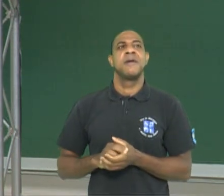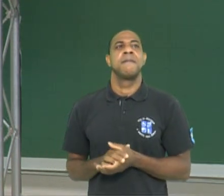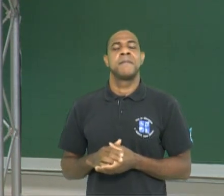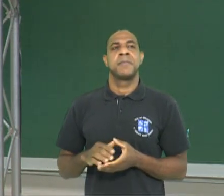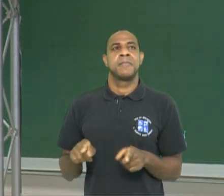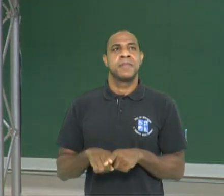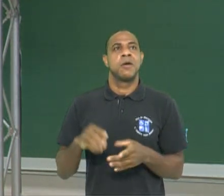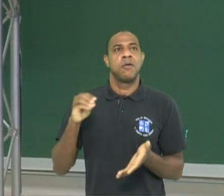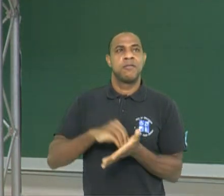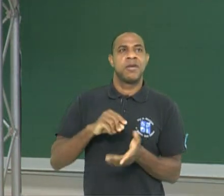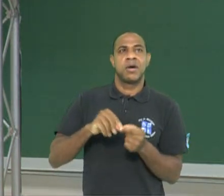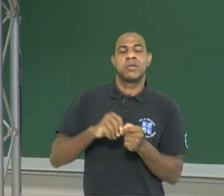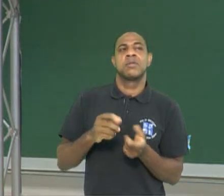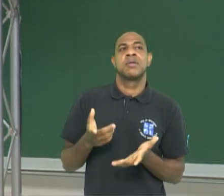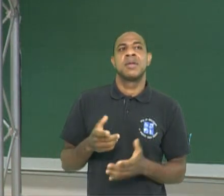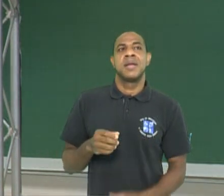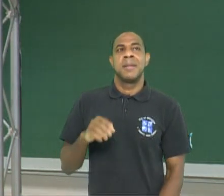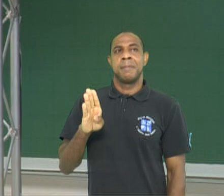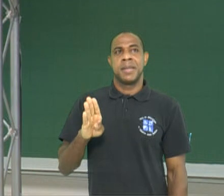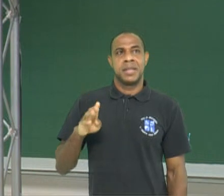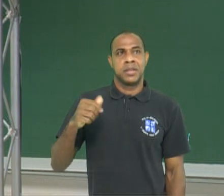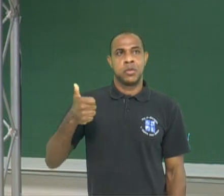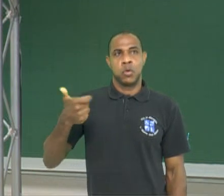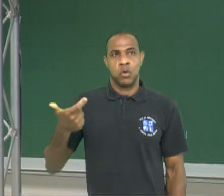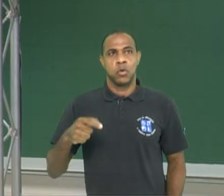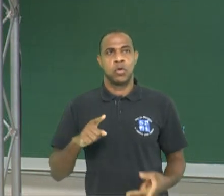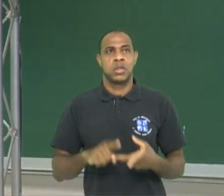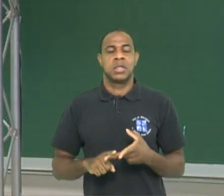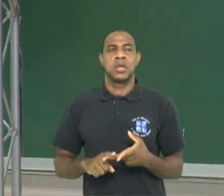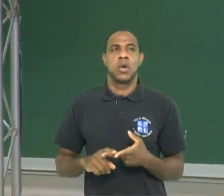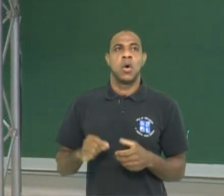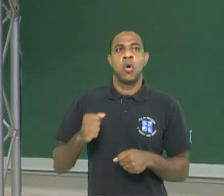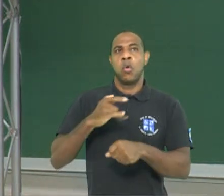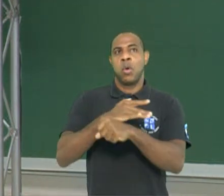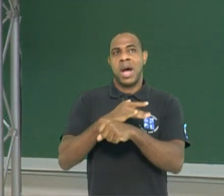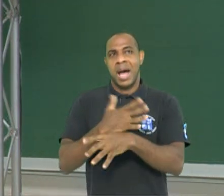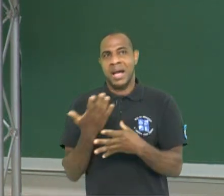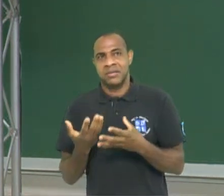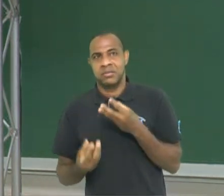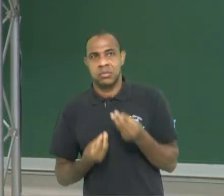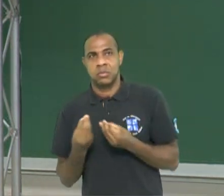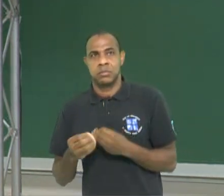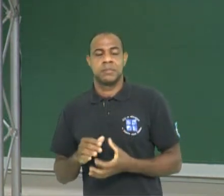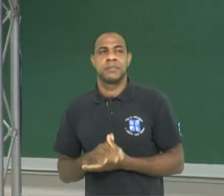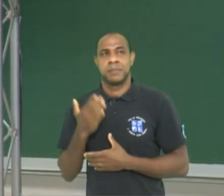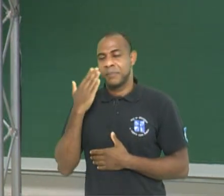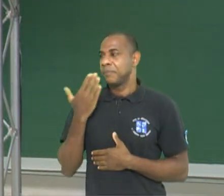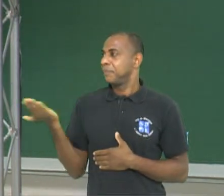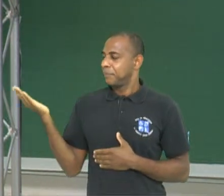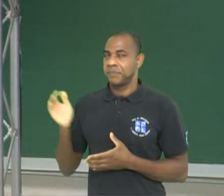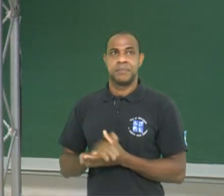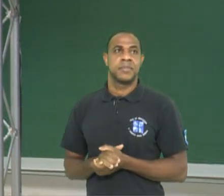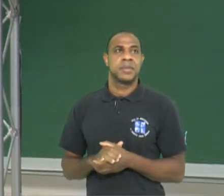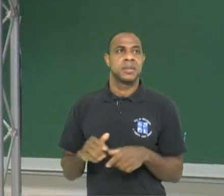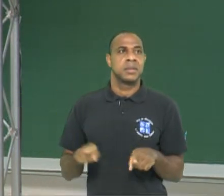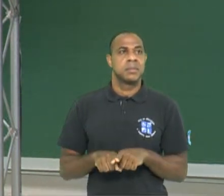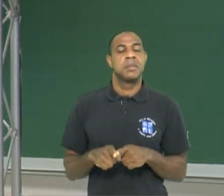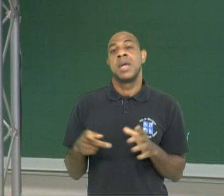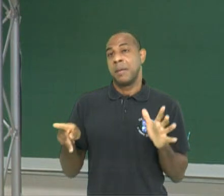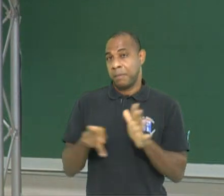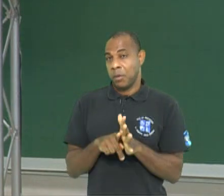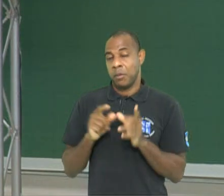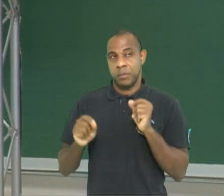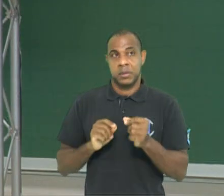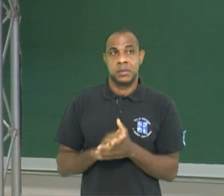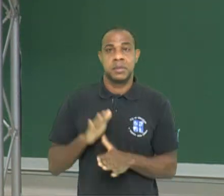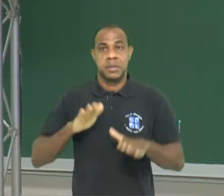Ou pela falta de vitamina B12 ou de ácido fólico, ele vai gerar um tipo de anemia carencial. Tá? Aí é específico conforme